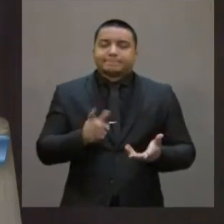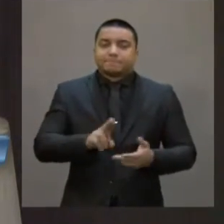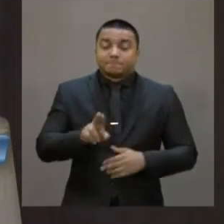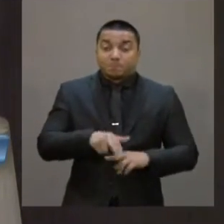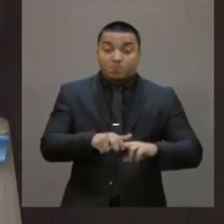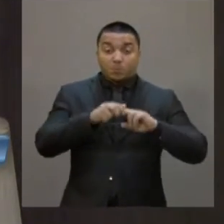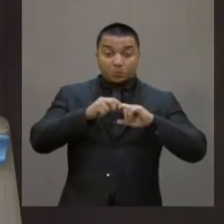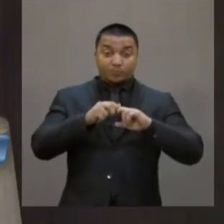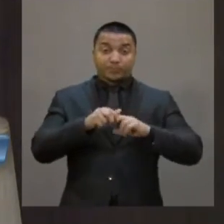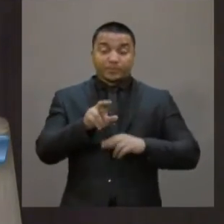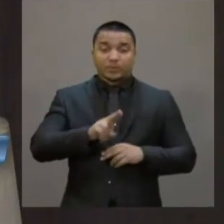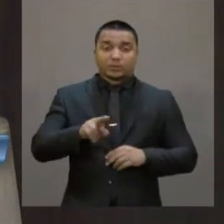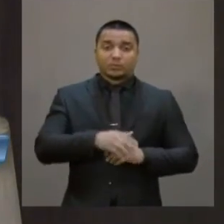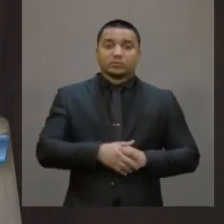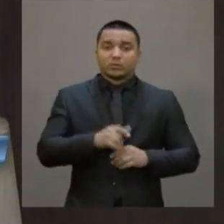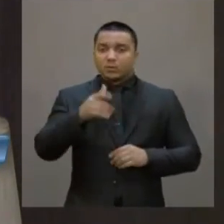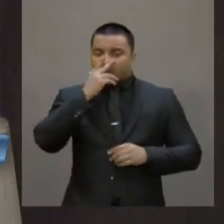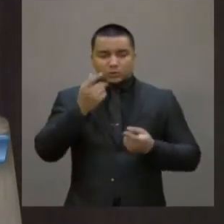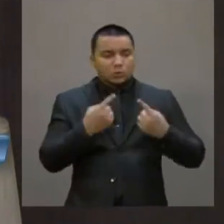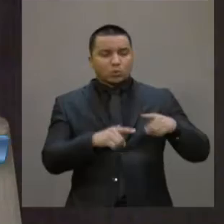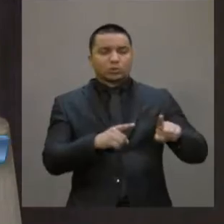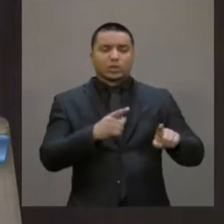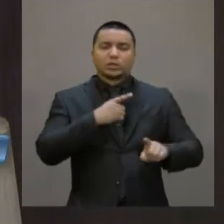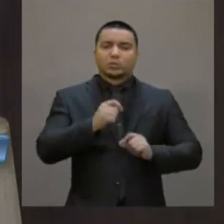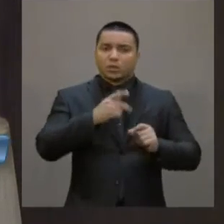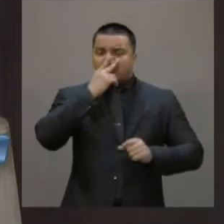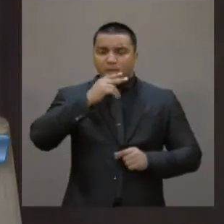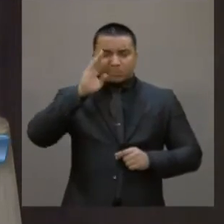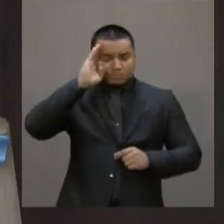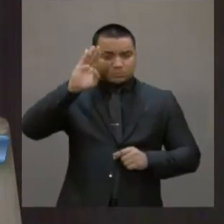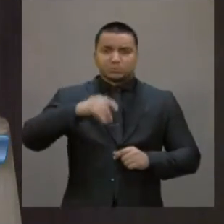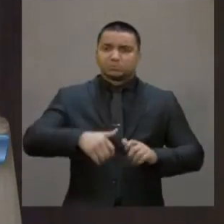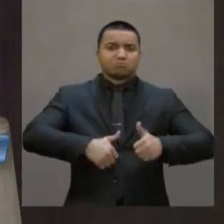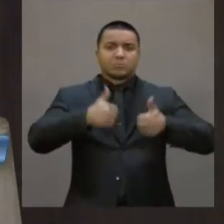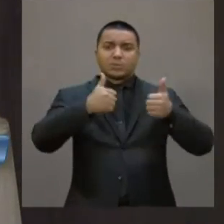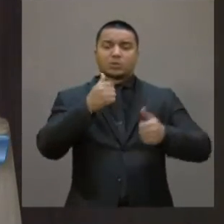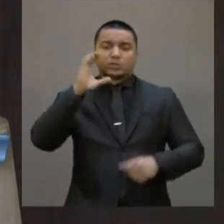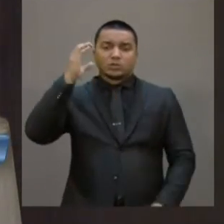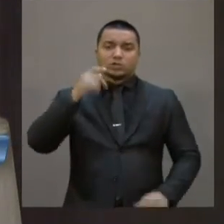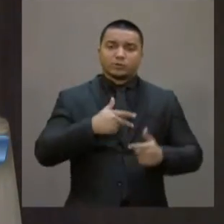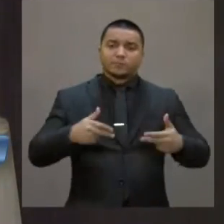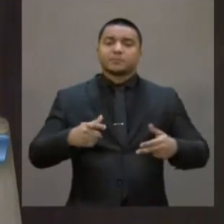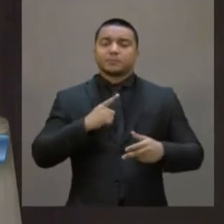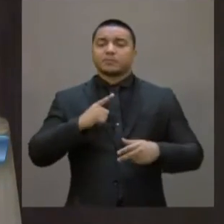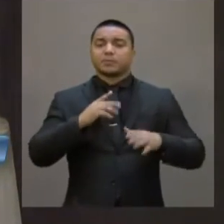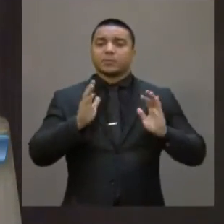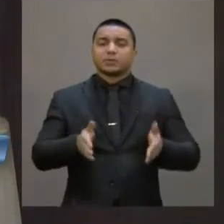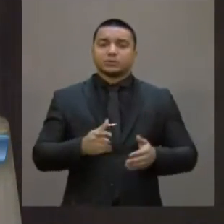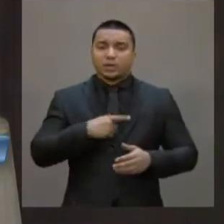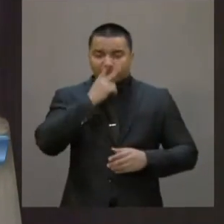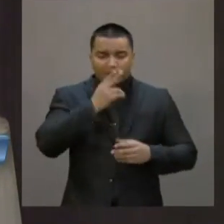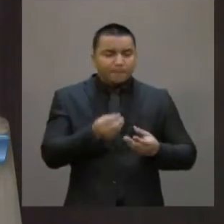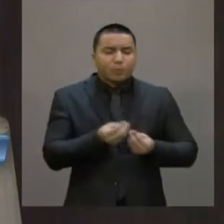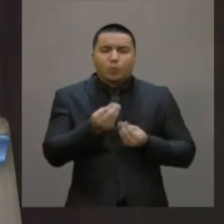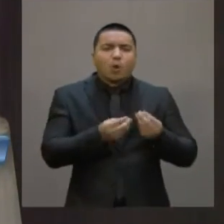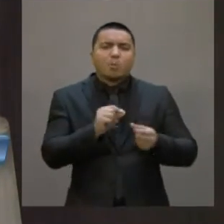na desinformação, contrariamente aos melhores pareceres técnicos científicos, fartamente